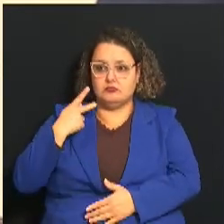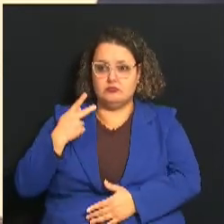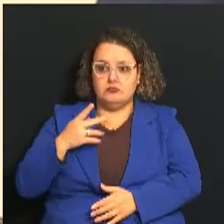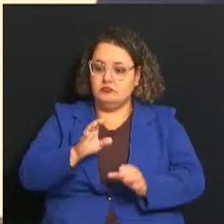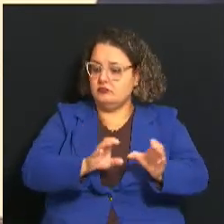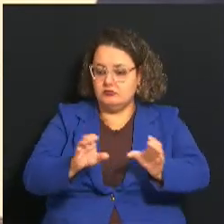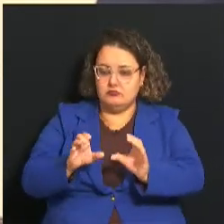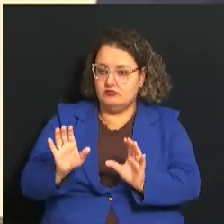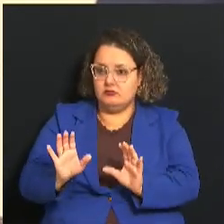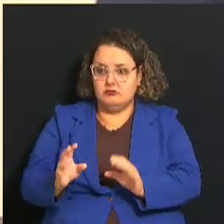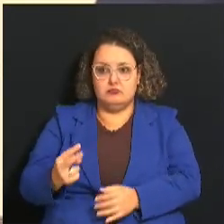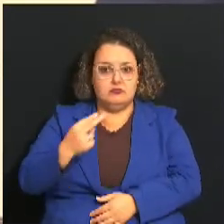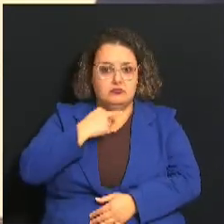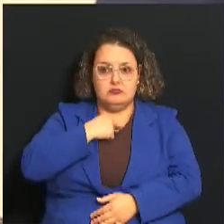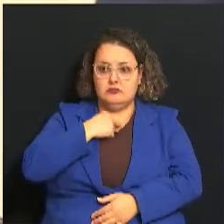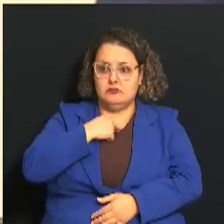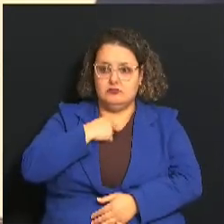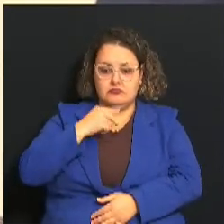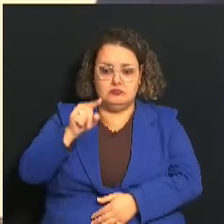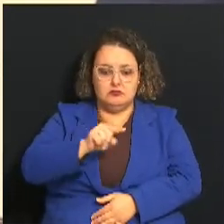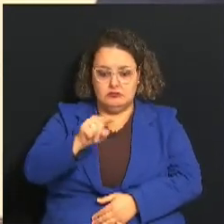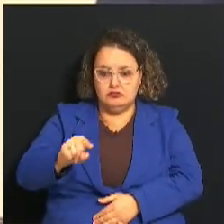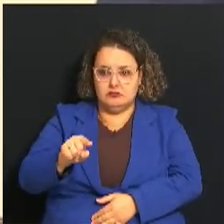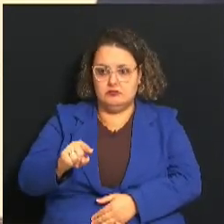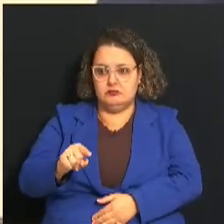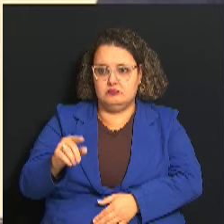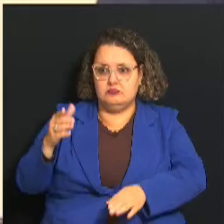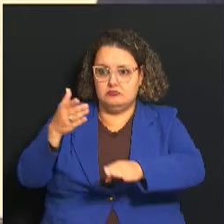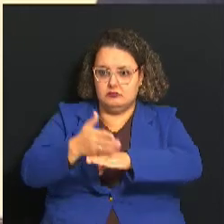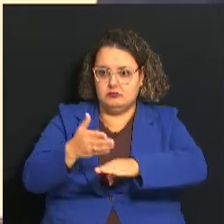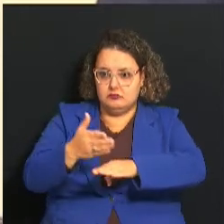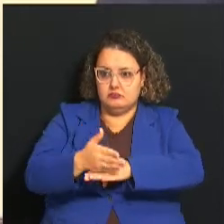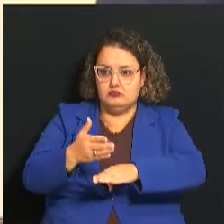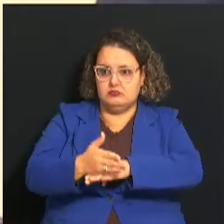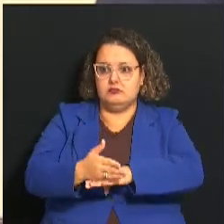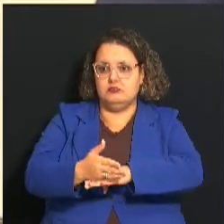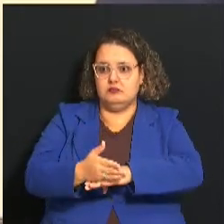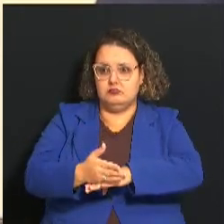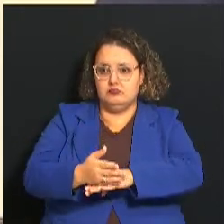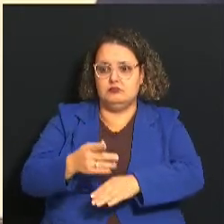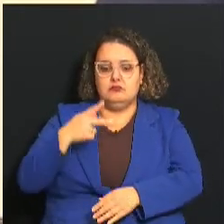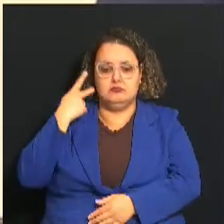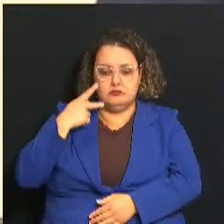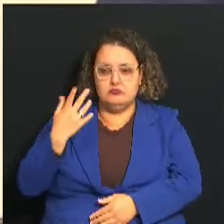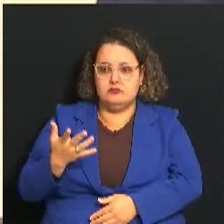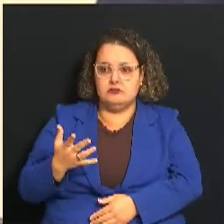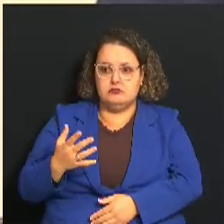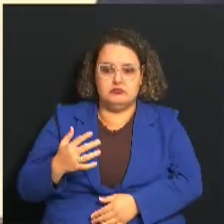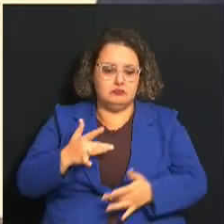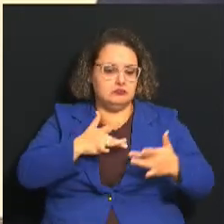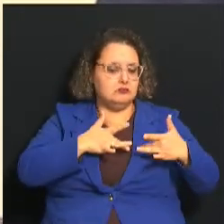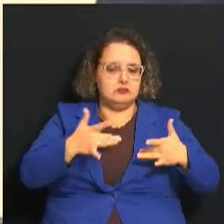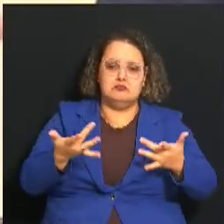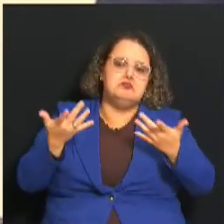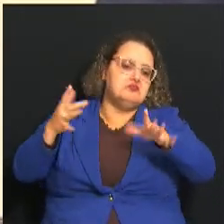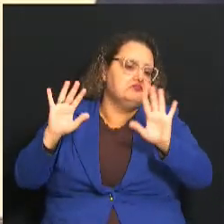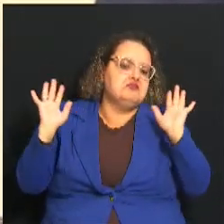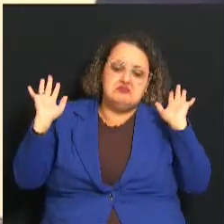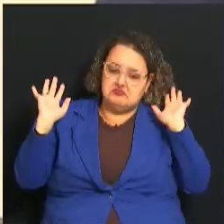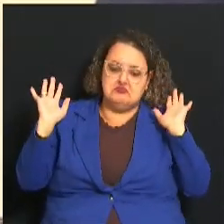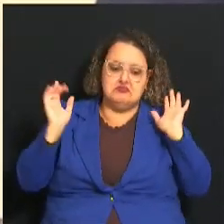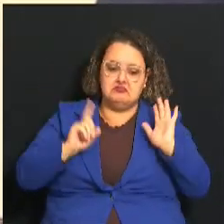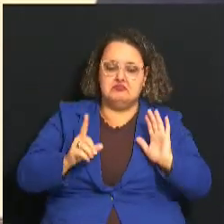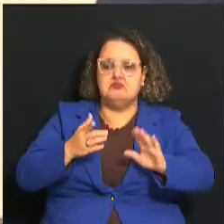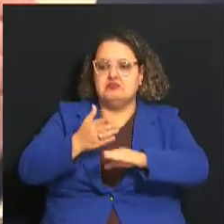coordenação, negar a participação de um vereador na frente. Se ele quiser, assim, é voluntário. Se não quiser, não participa. E